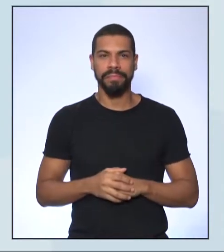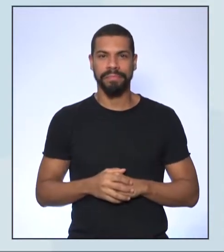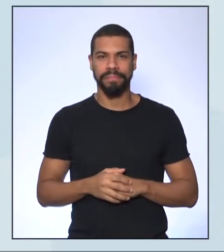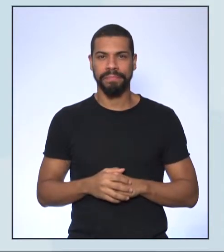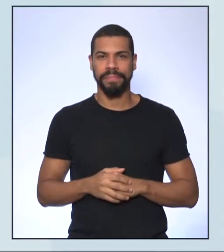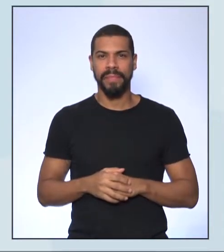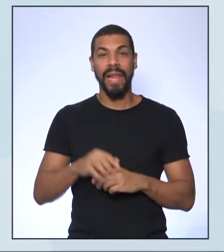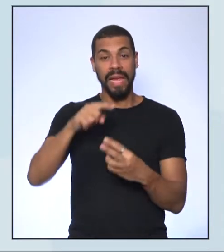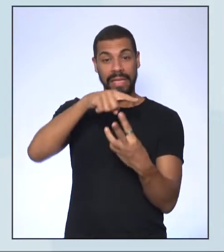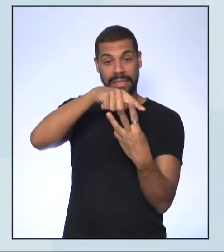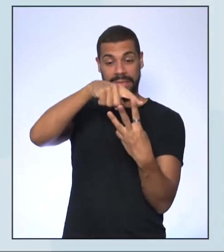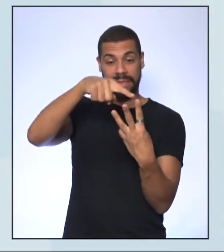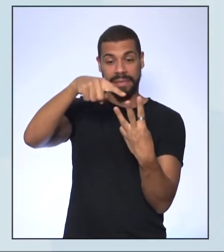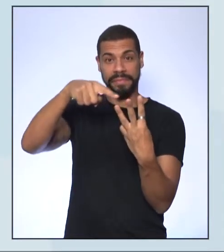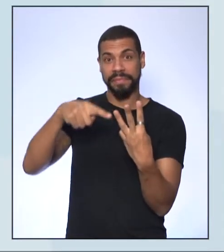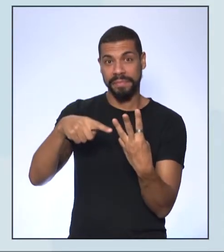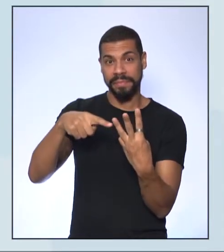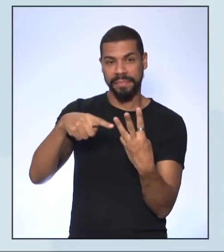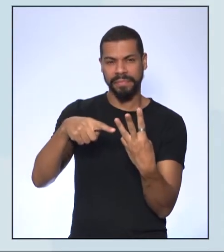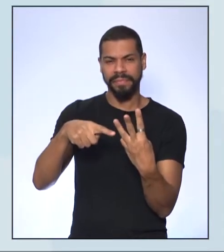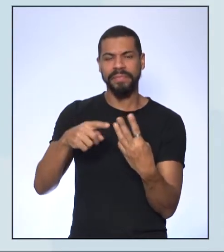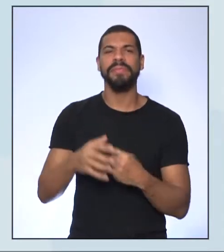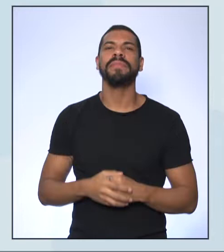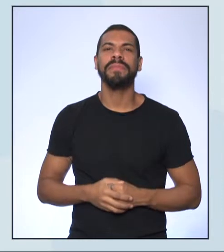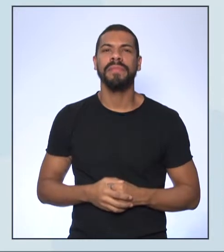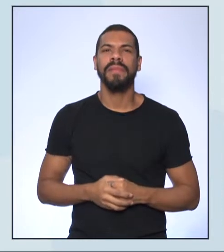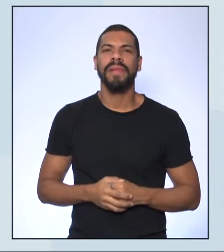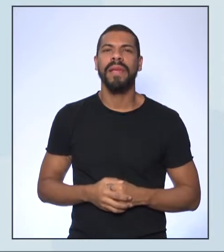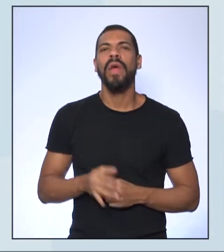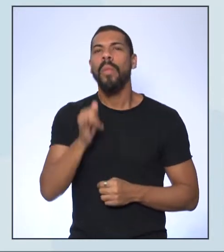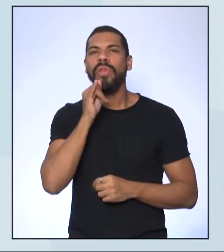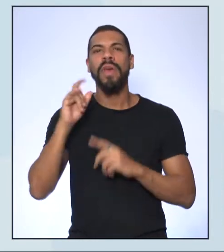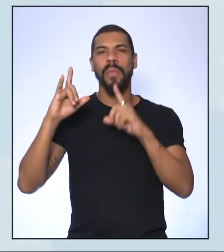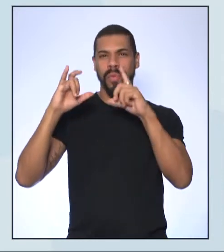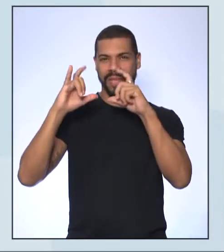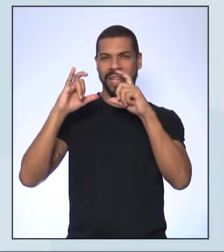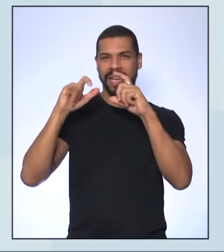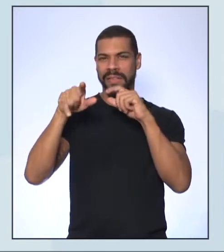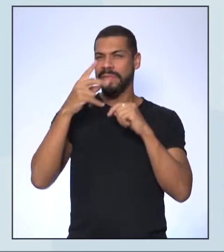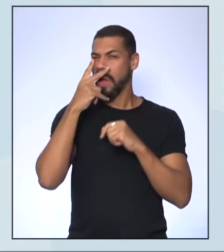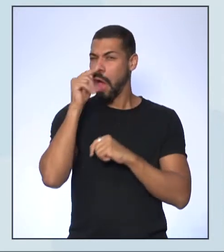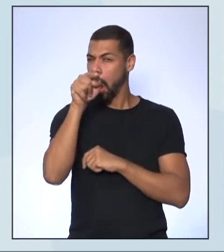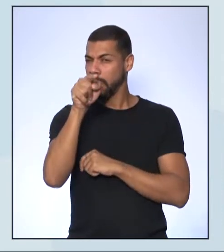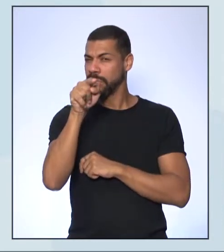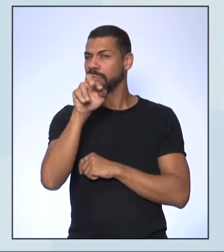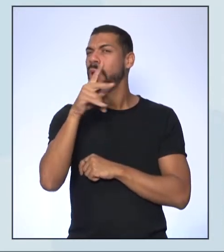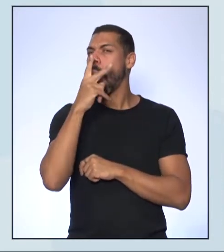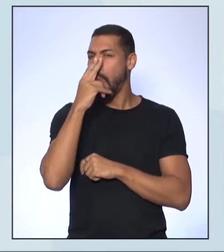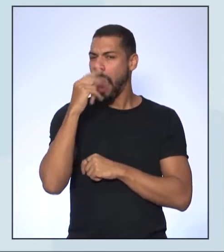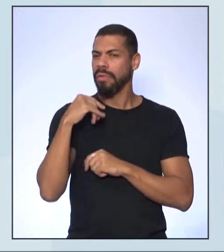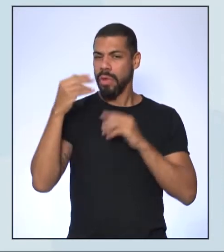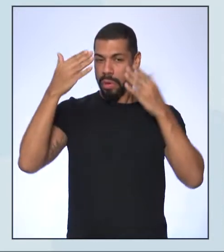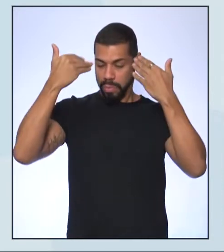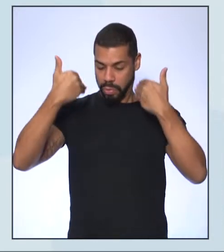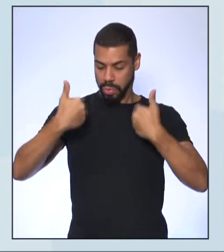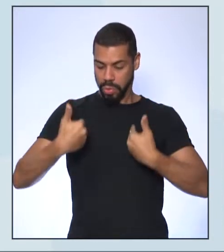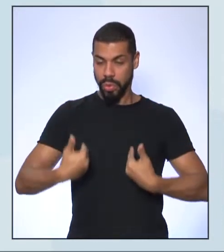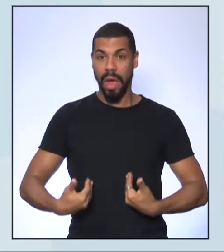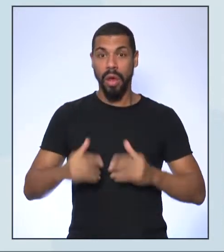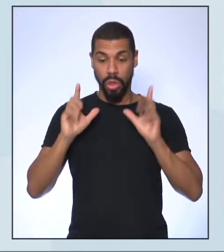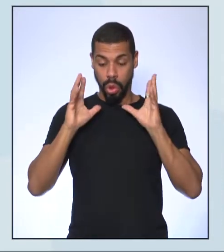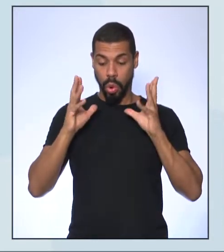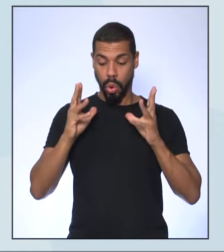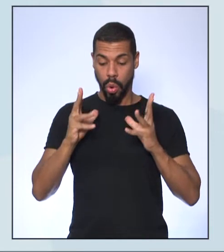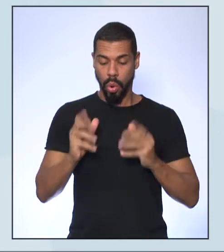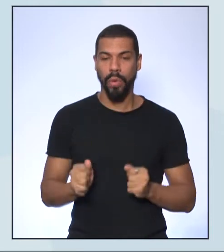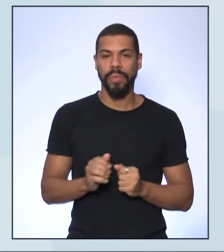alguns desses exemplos para contar a história do nosso dia a dia. Você está lá no Instagram, você já deve ter tirado fotos de plano inteiro, né? Você deve ter tirado fotos de